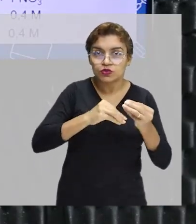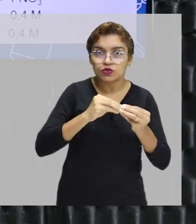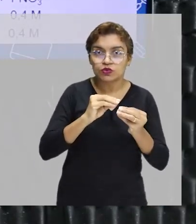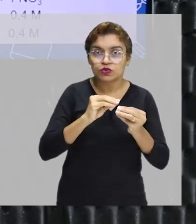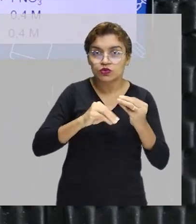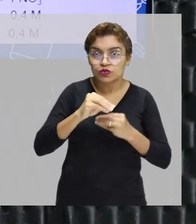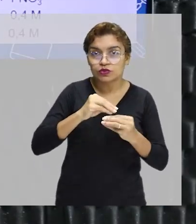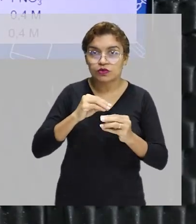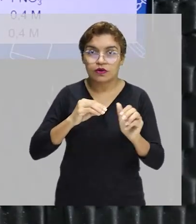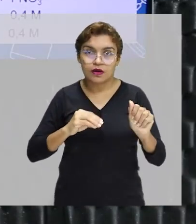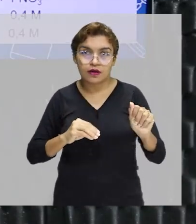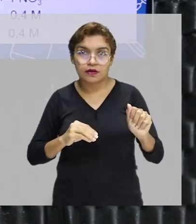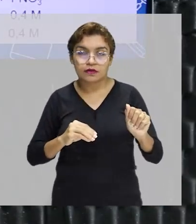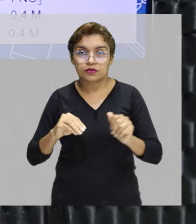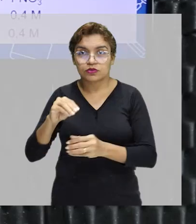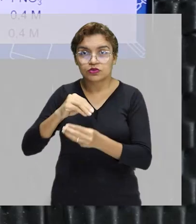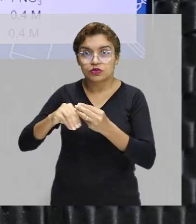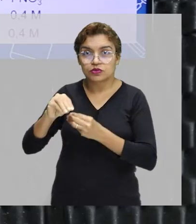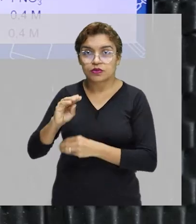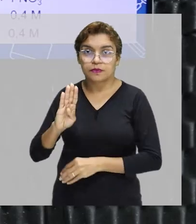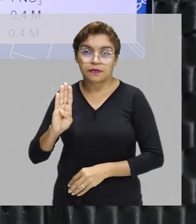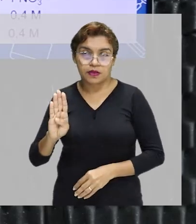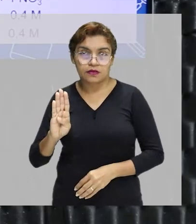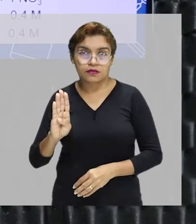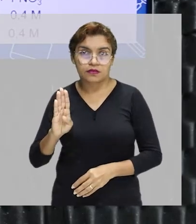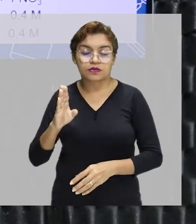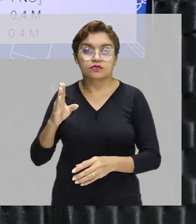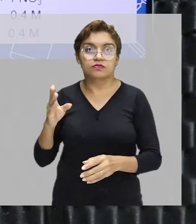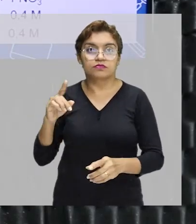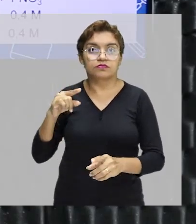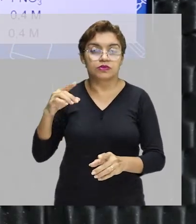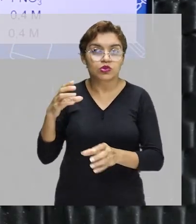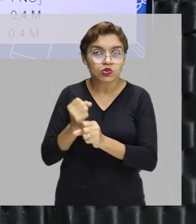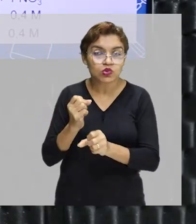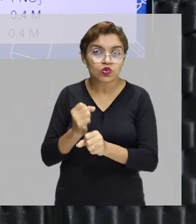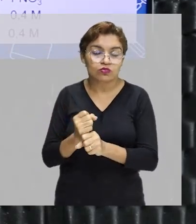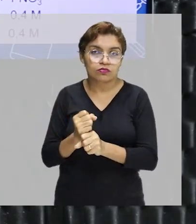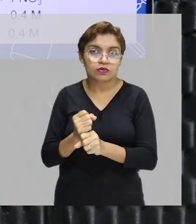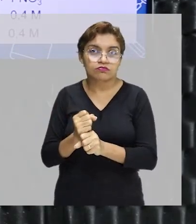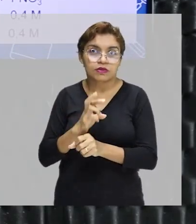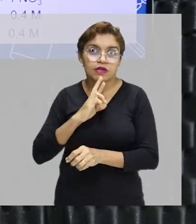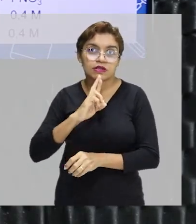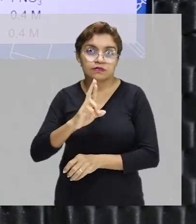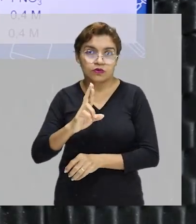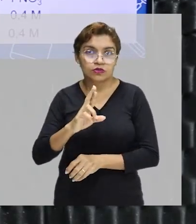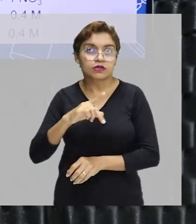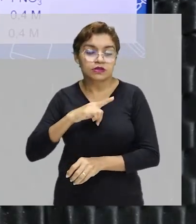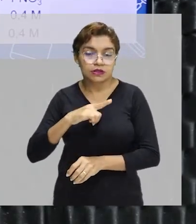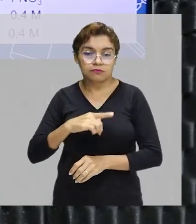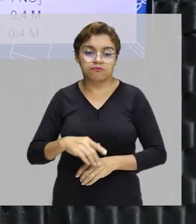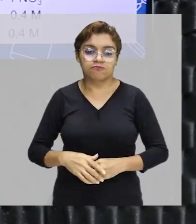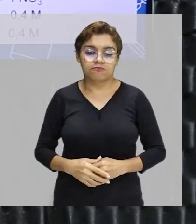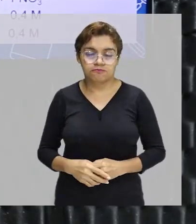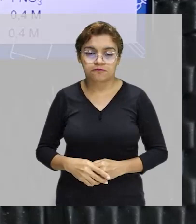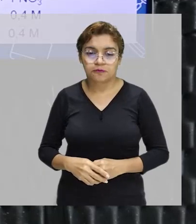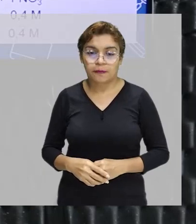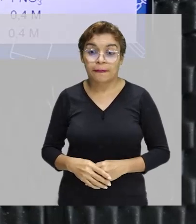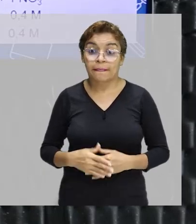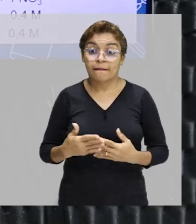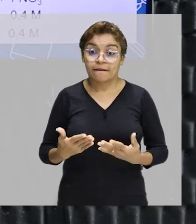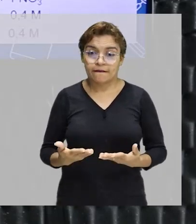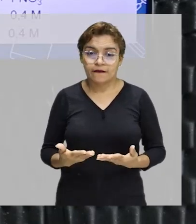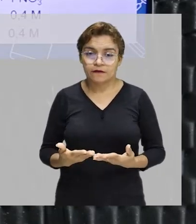e soma. Aí nós vamos ter a concentração final, ou concentração total. Beleza? Então, como